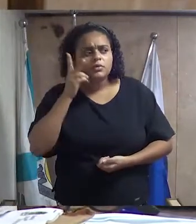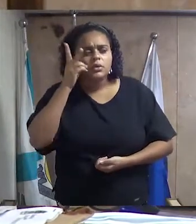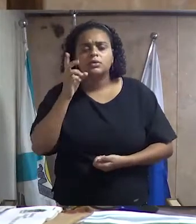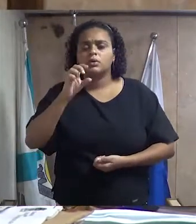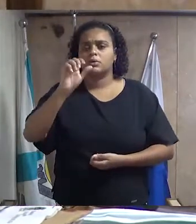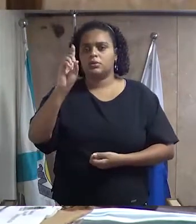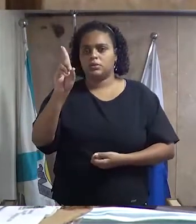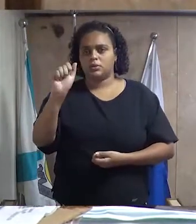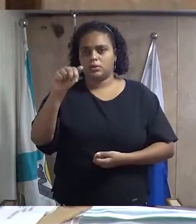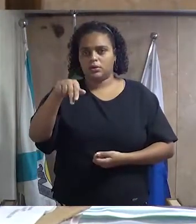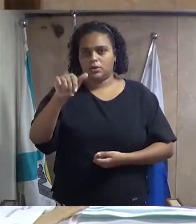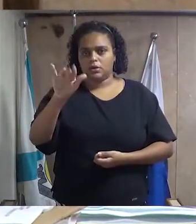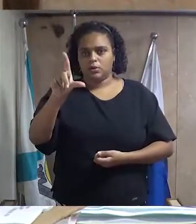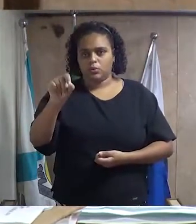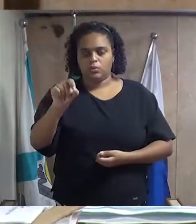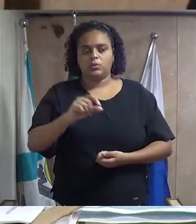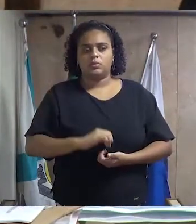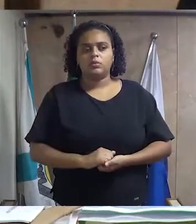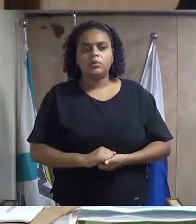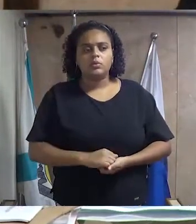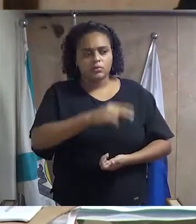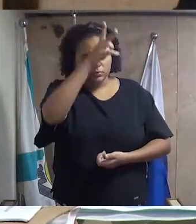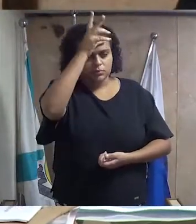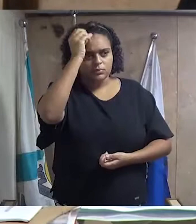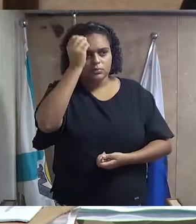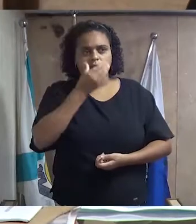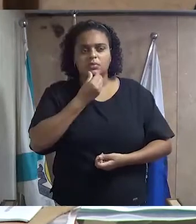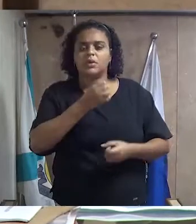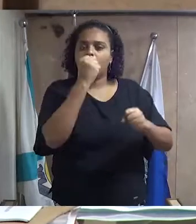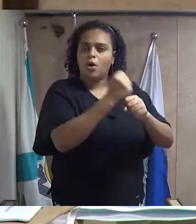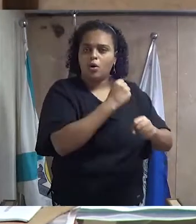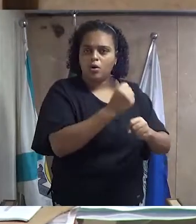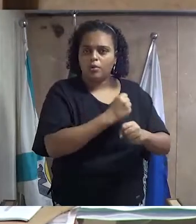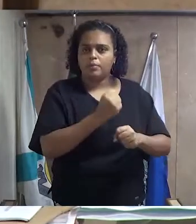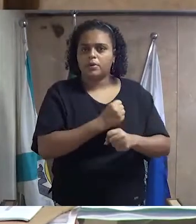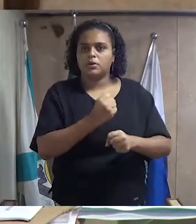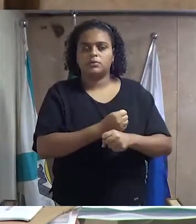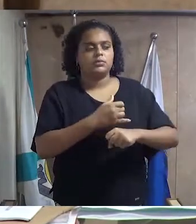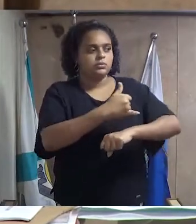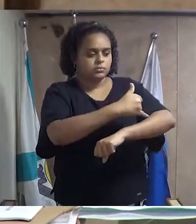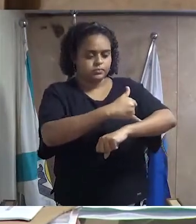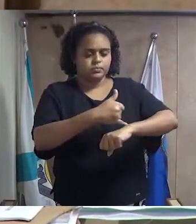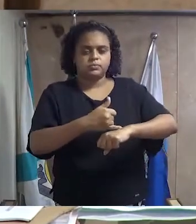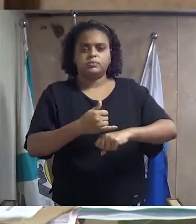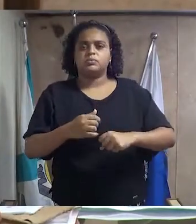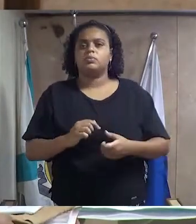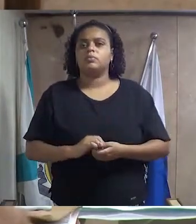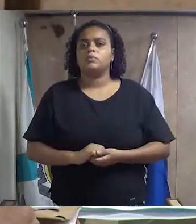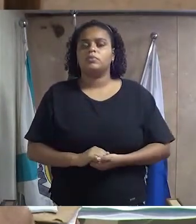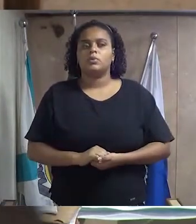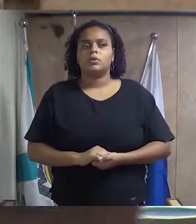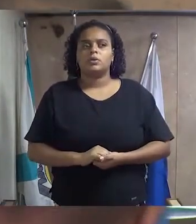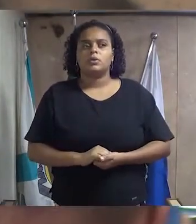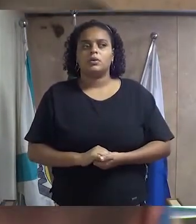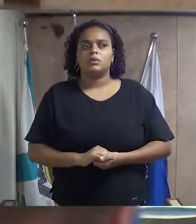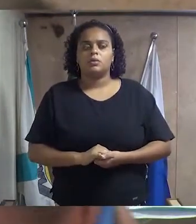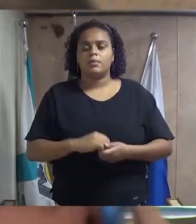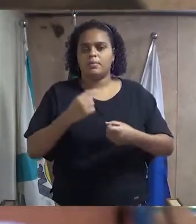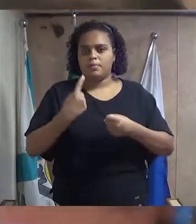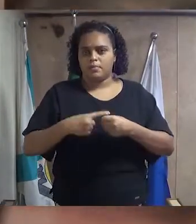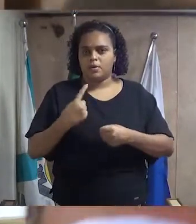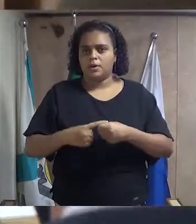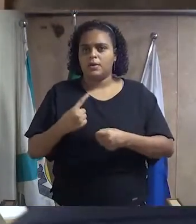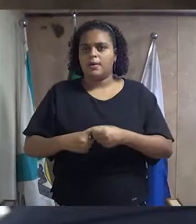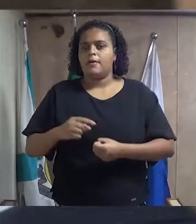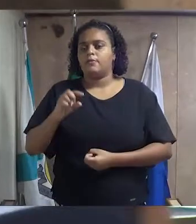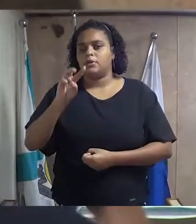Danilo, solicitando ao excelentíssimo senhor prefeito obras de pavimentação asfáltica ao longo da Alameda 2, localizada no bairro